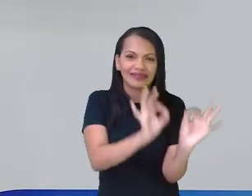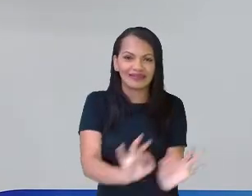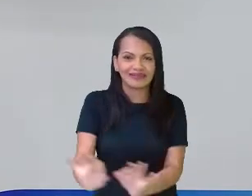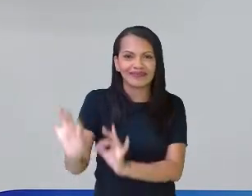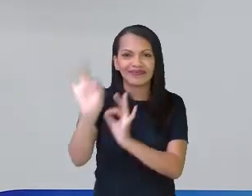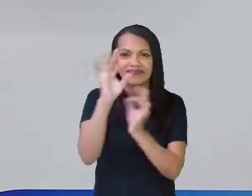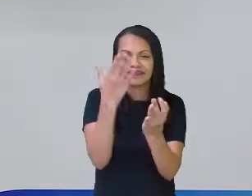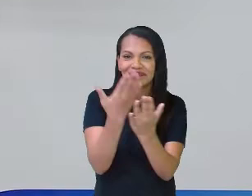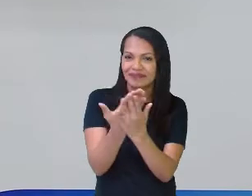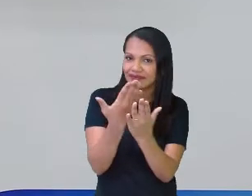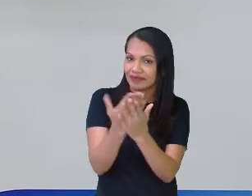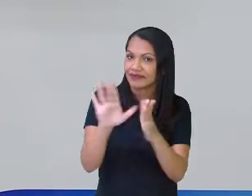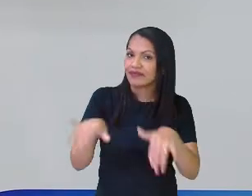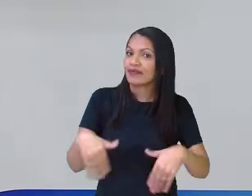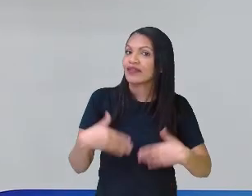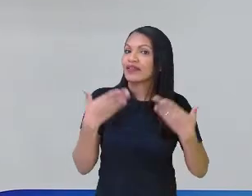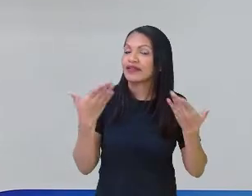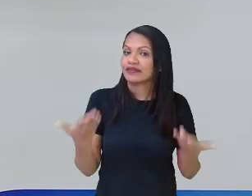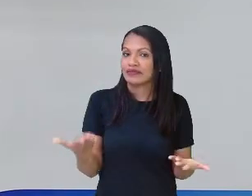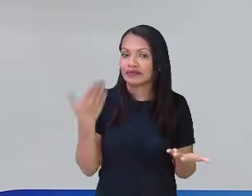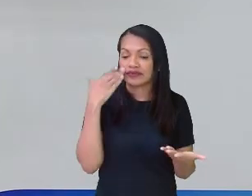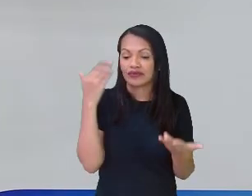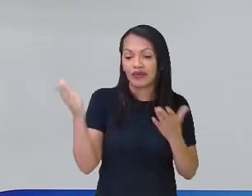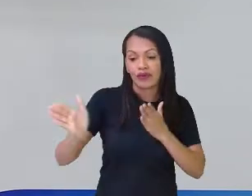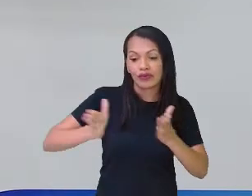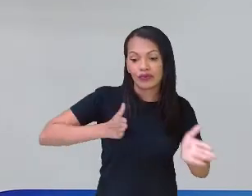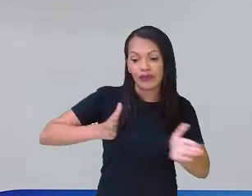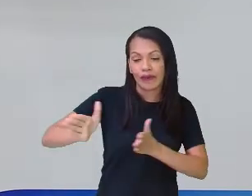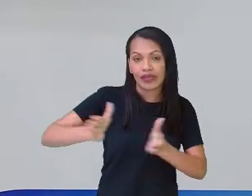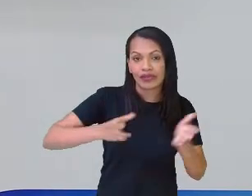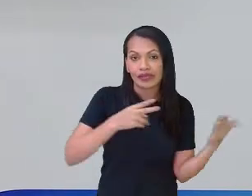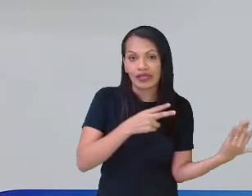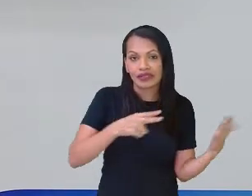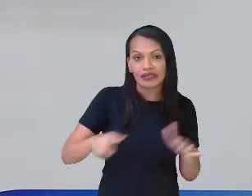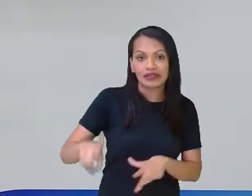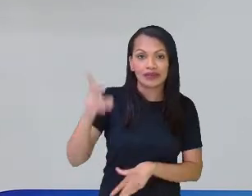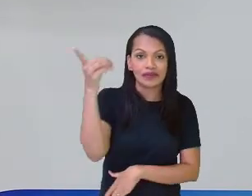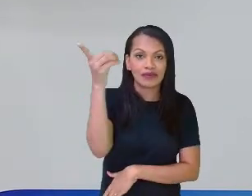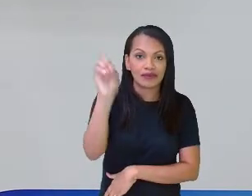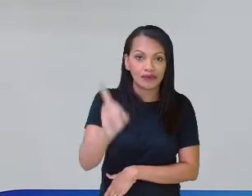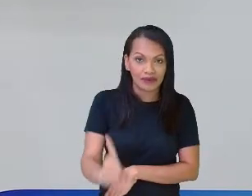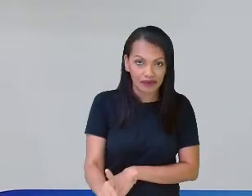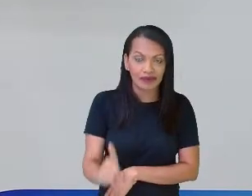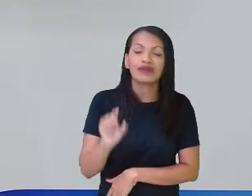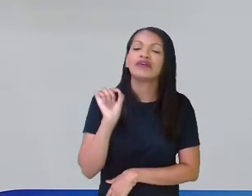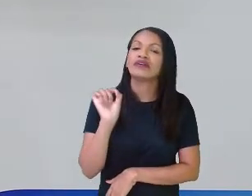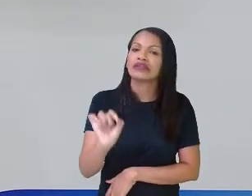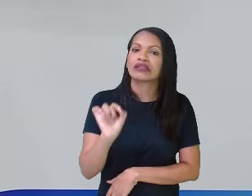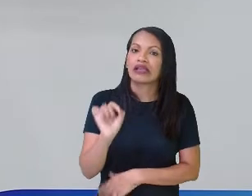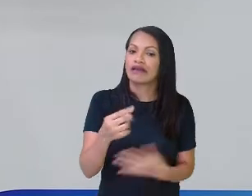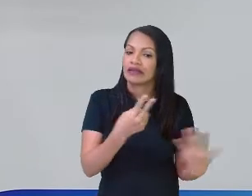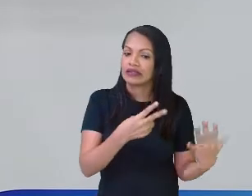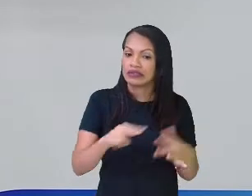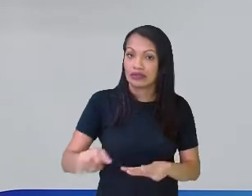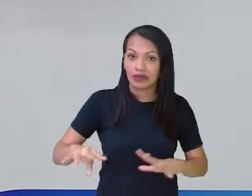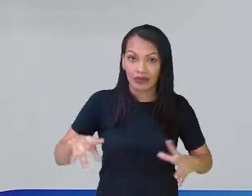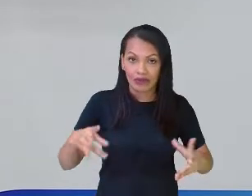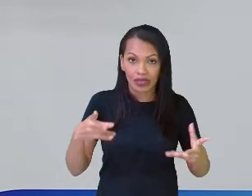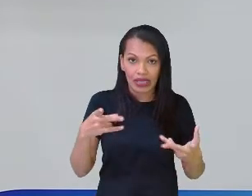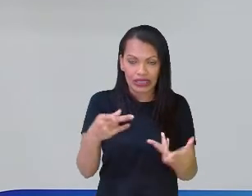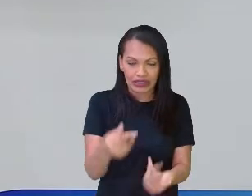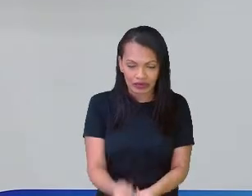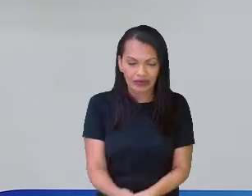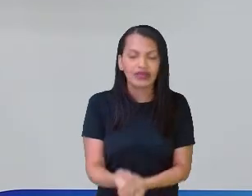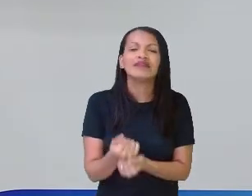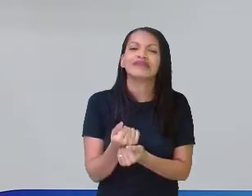Educa Recife. Inclusive estamos no período da Semana da Deficiência, né? Que semana